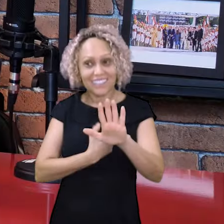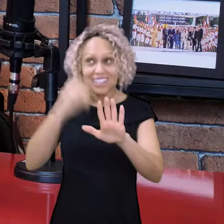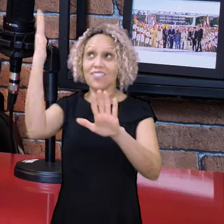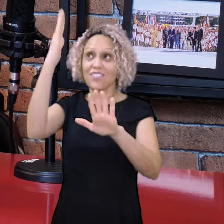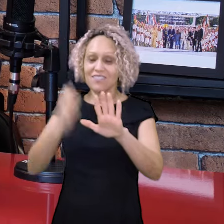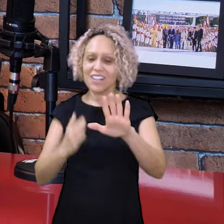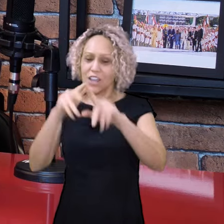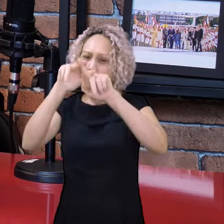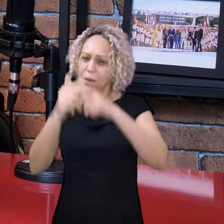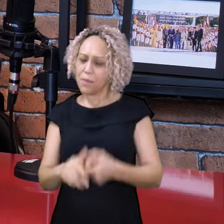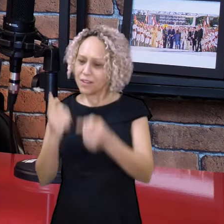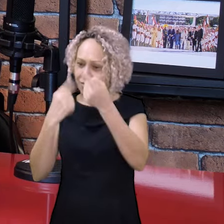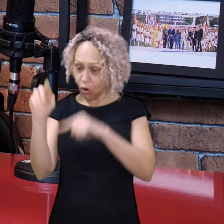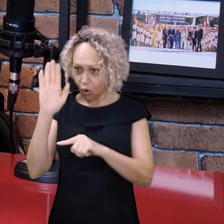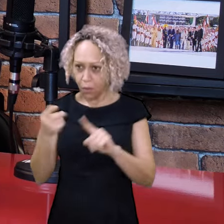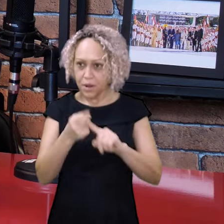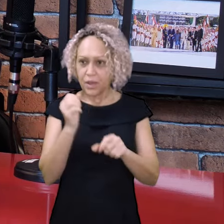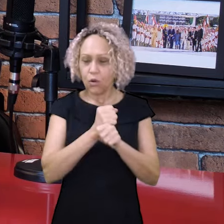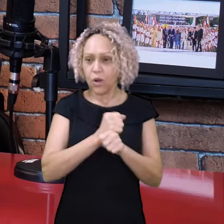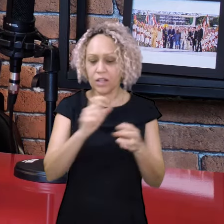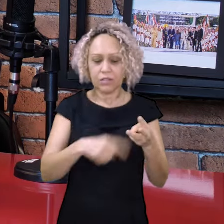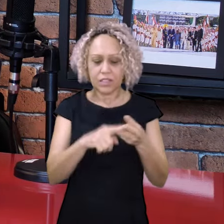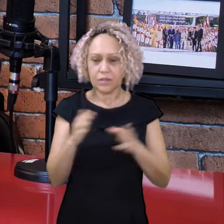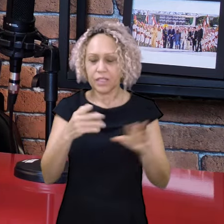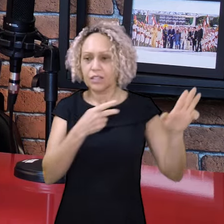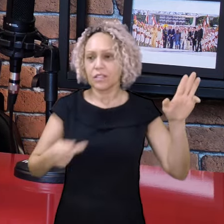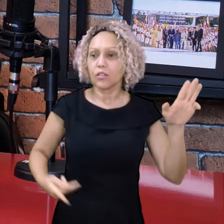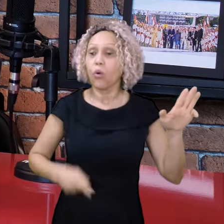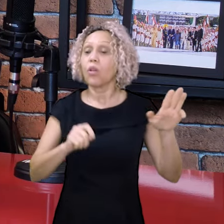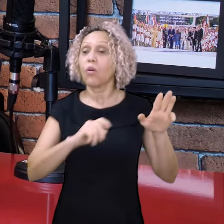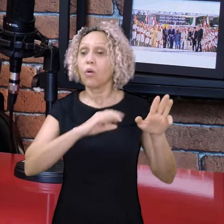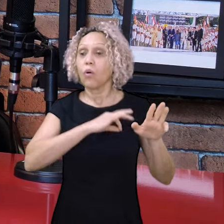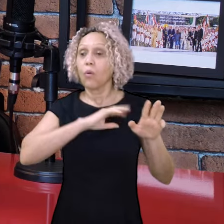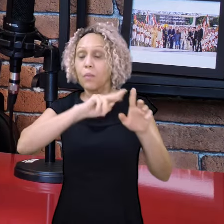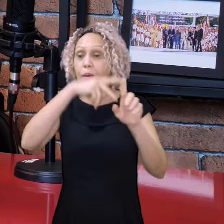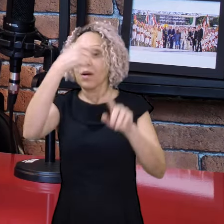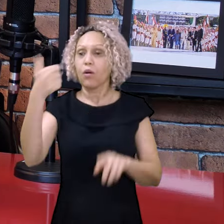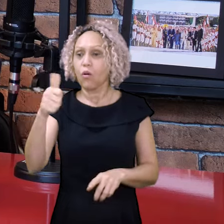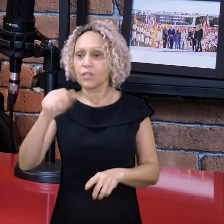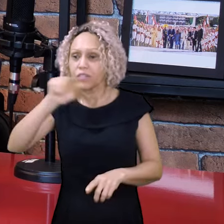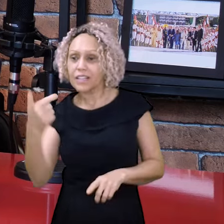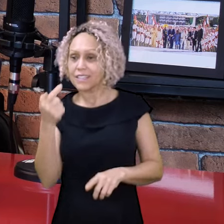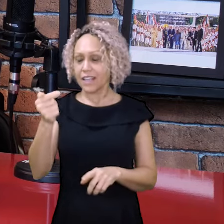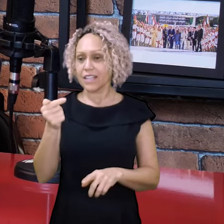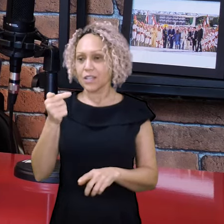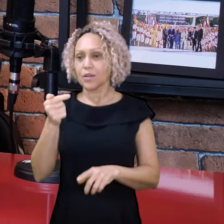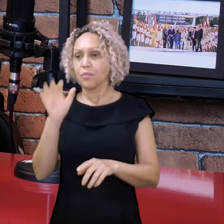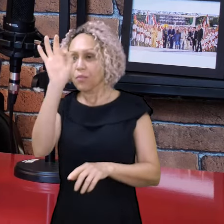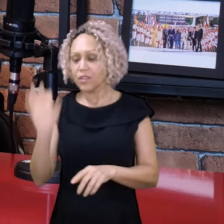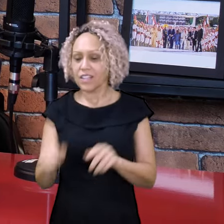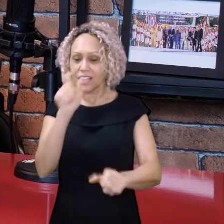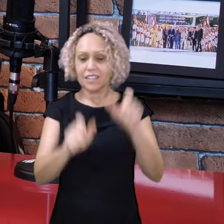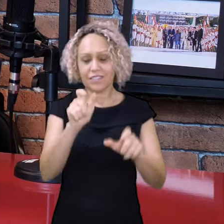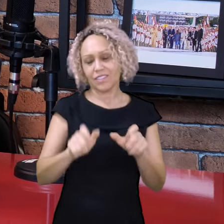Mas estamos reconstruindo o país. Só no primeiro ano do terceiro mandato do governo Lula, houve crescimento de 11,7%